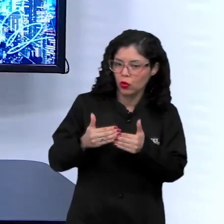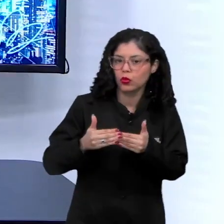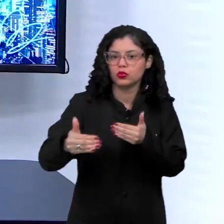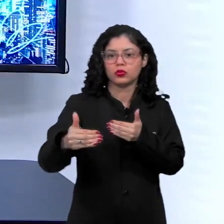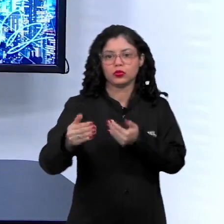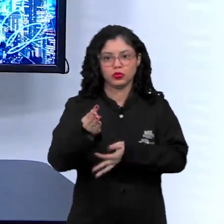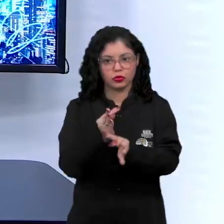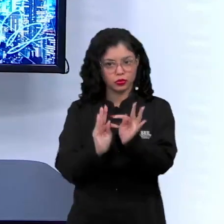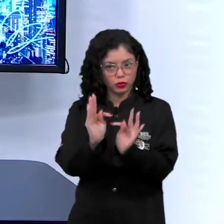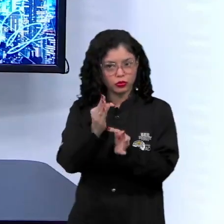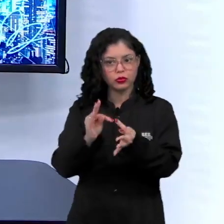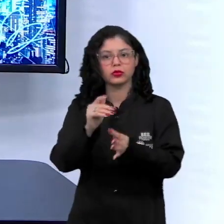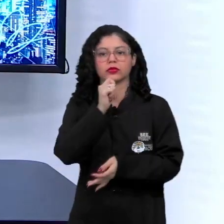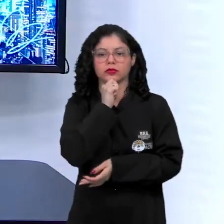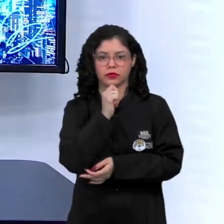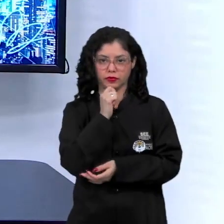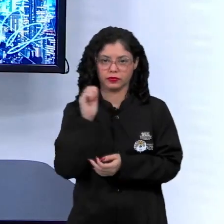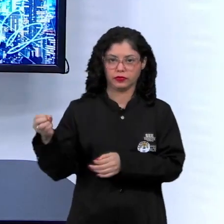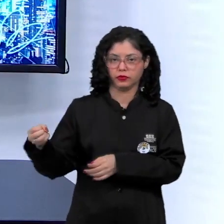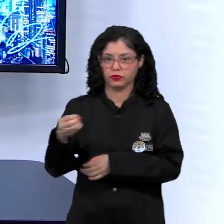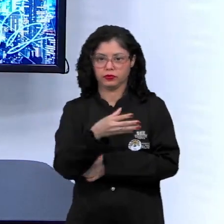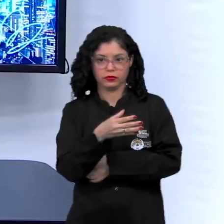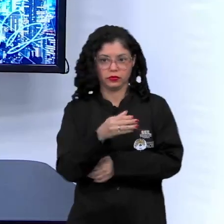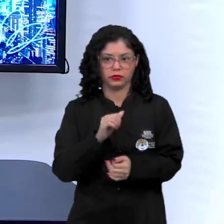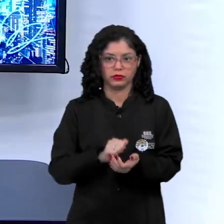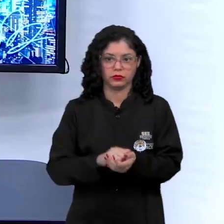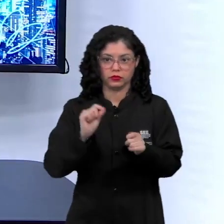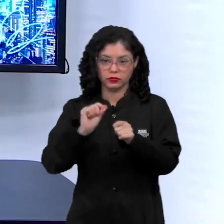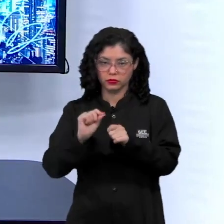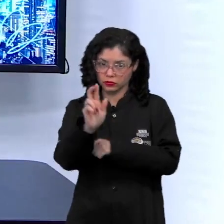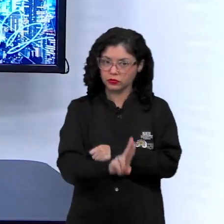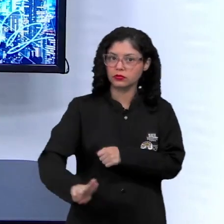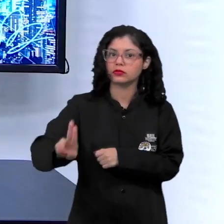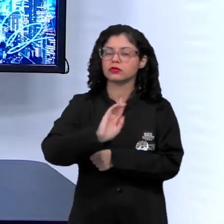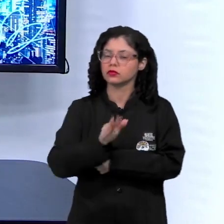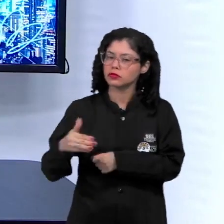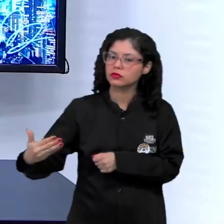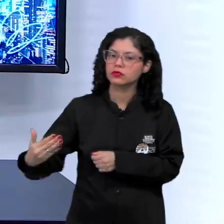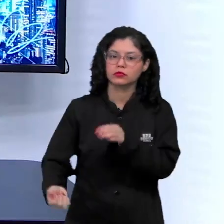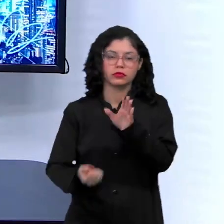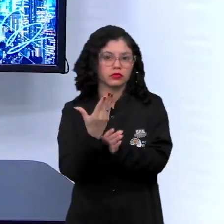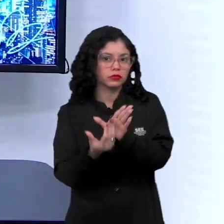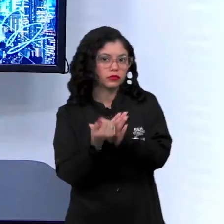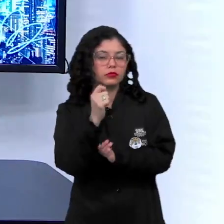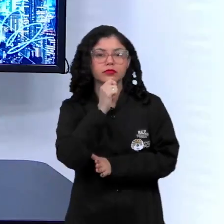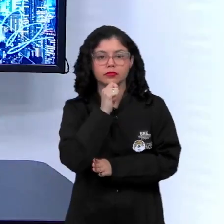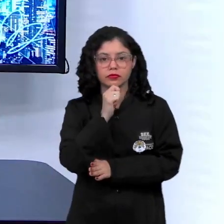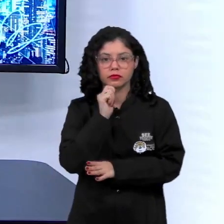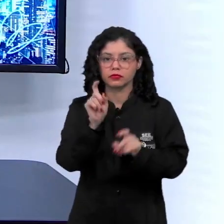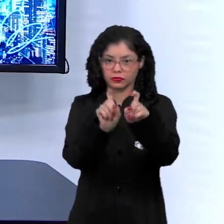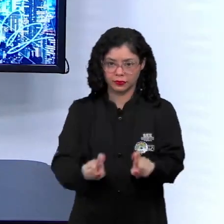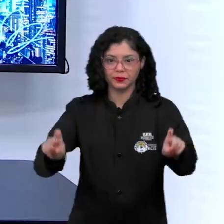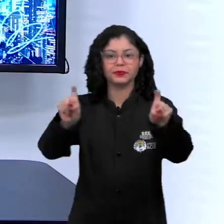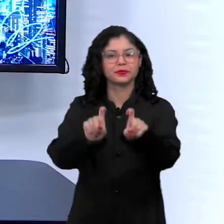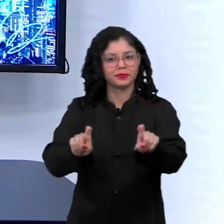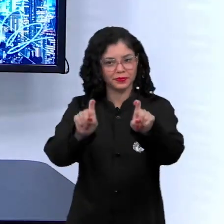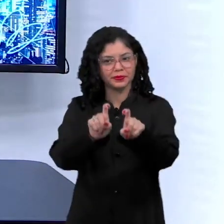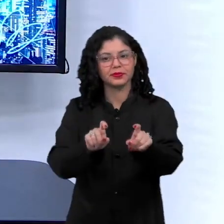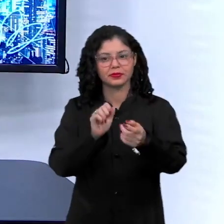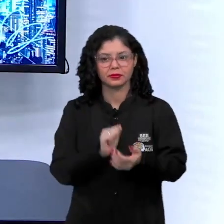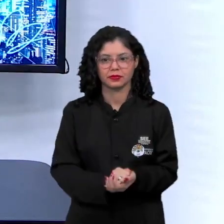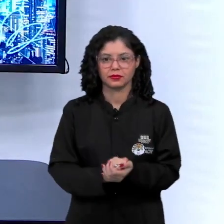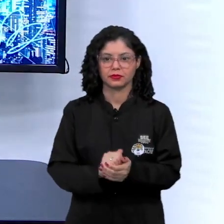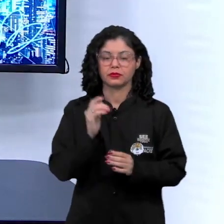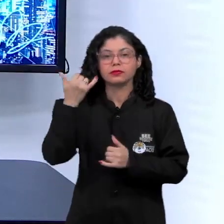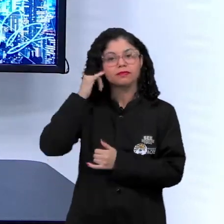da tecnologia, das novas ferramentas, quando surgiu o computador, quando surgiu